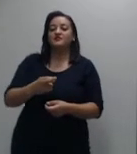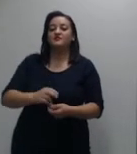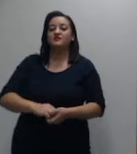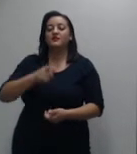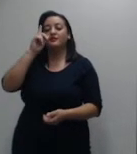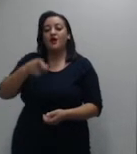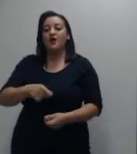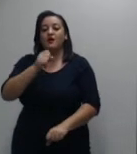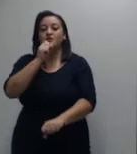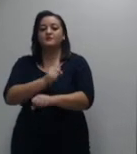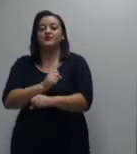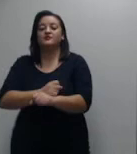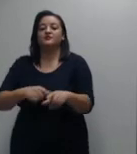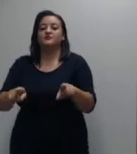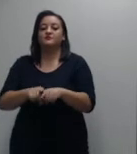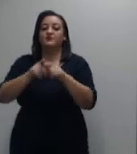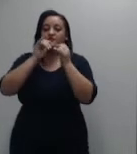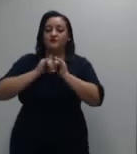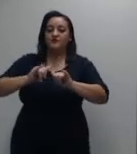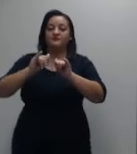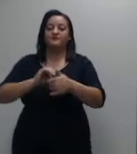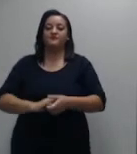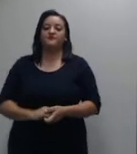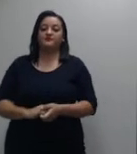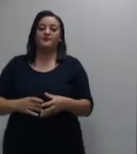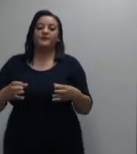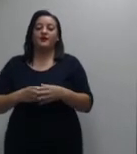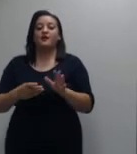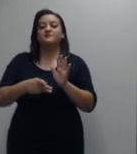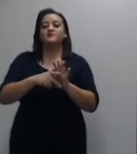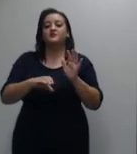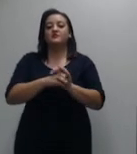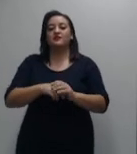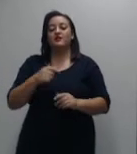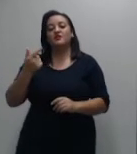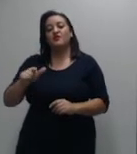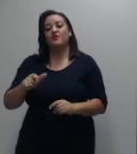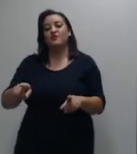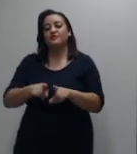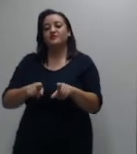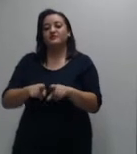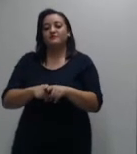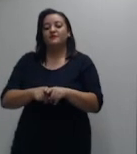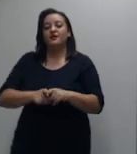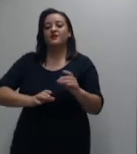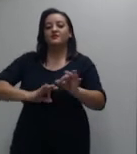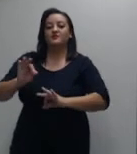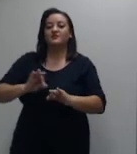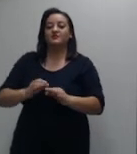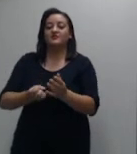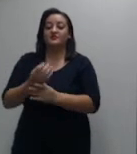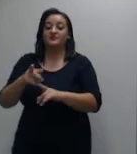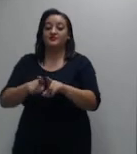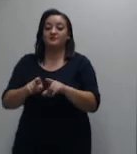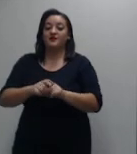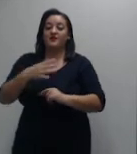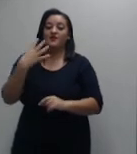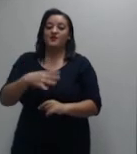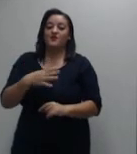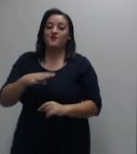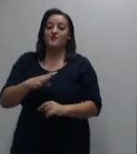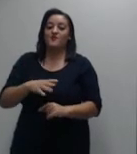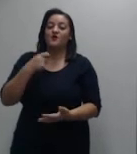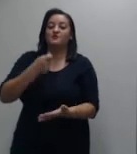congelamento proferida em sede de medida cautelar e em outros órgãos de interruptores emergentes e quarto ao